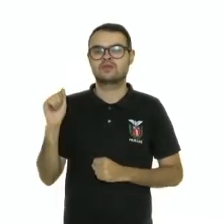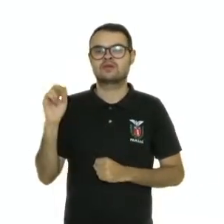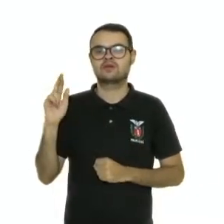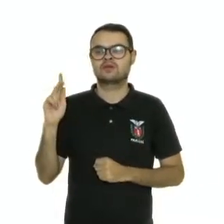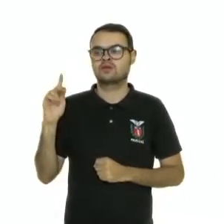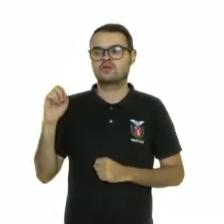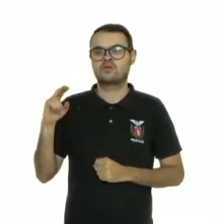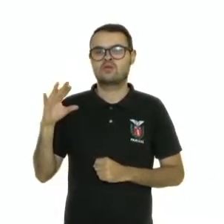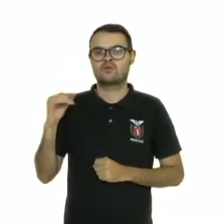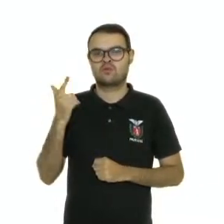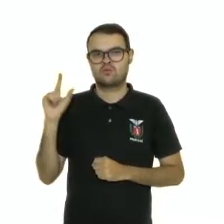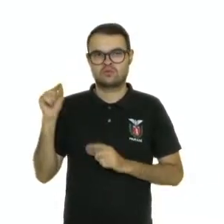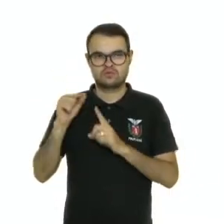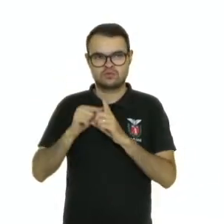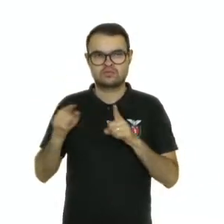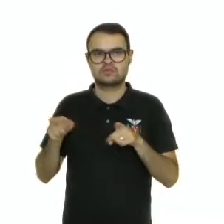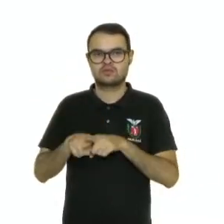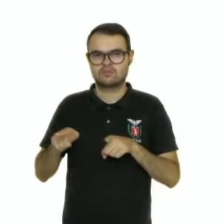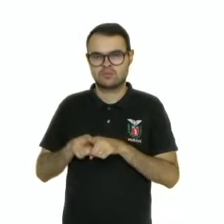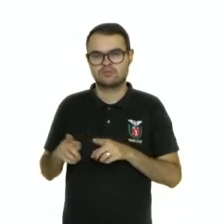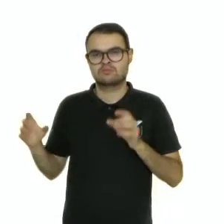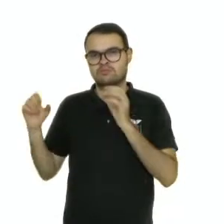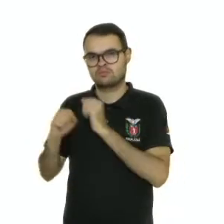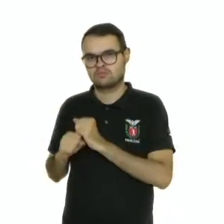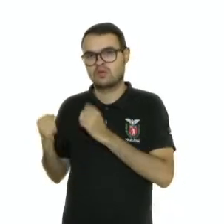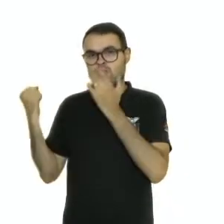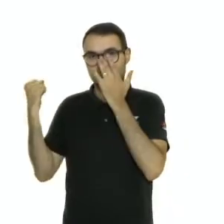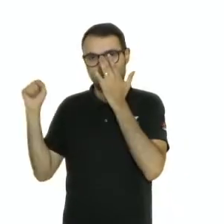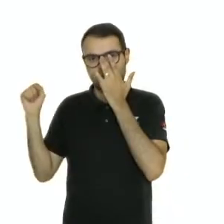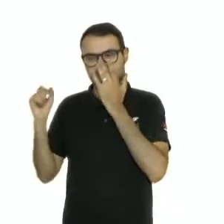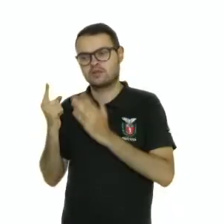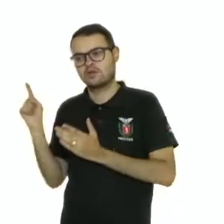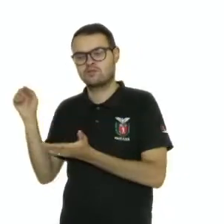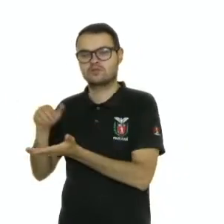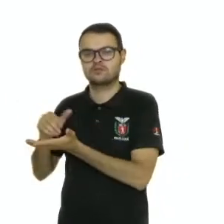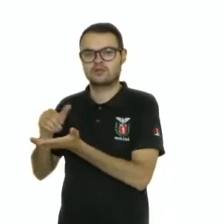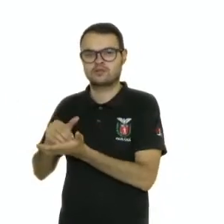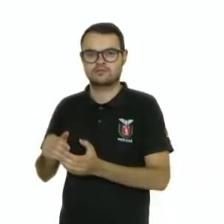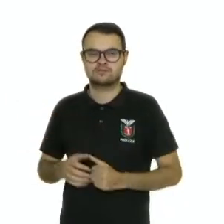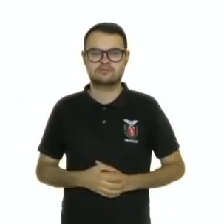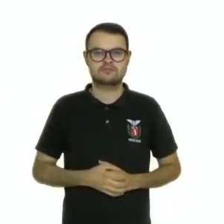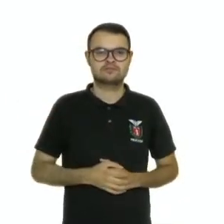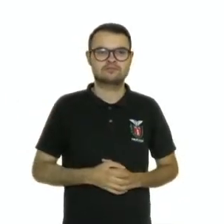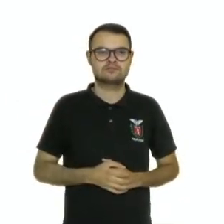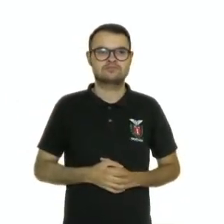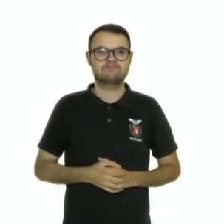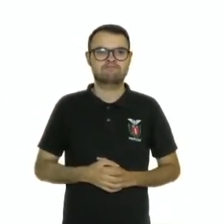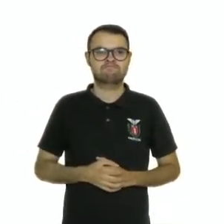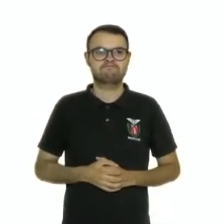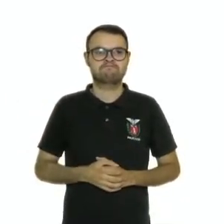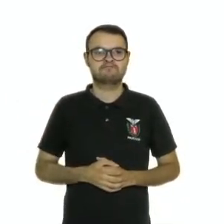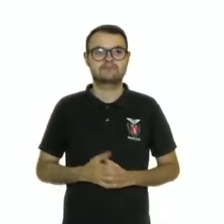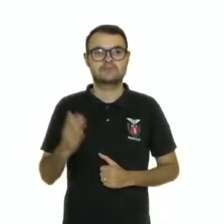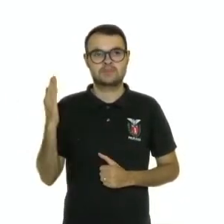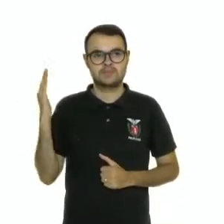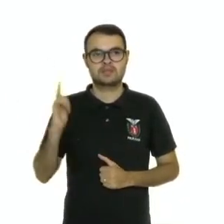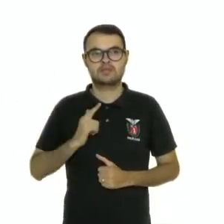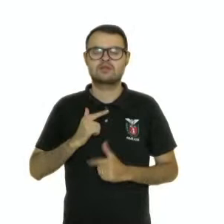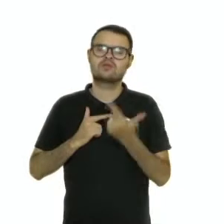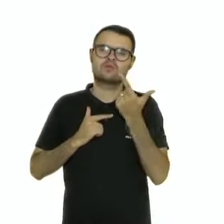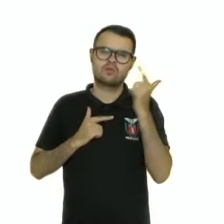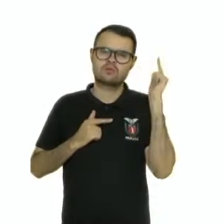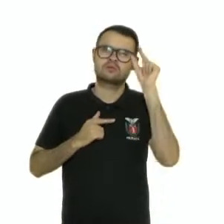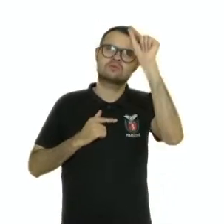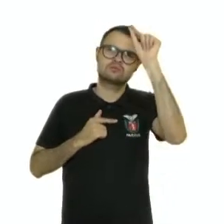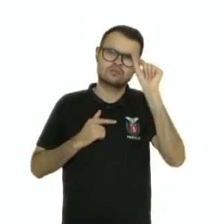outro gás nobre, 3s2, 3p6, 8 na última camada. E aqui a gente tem outros elementos